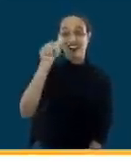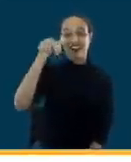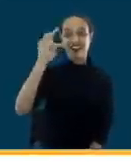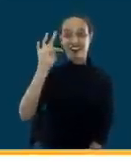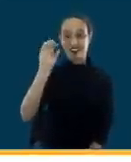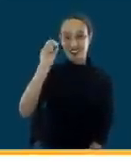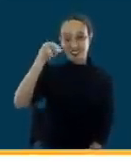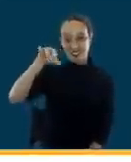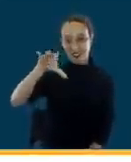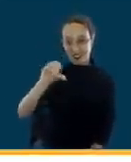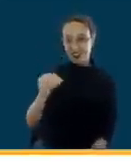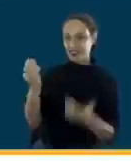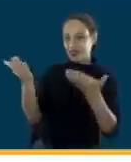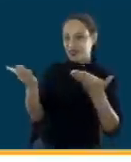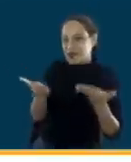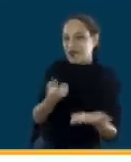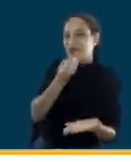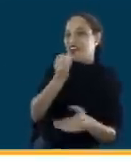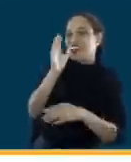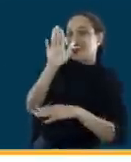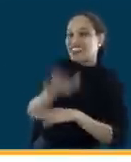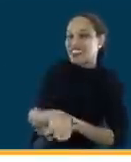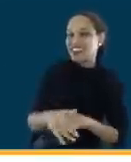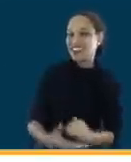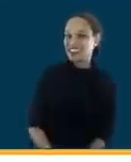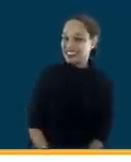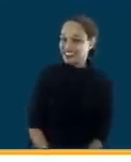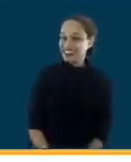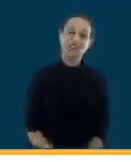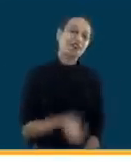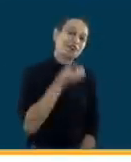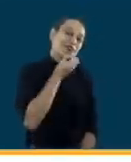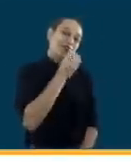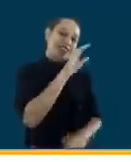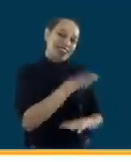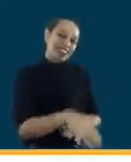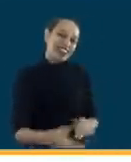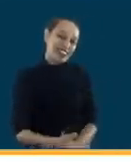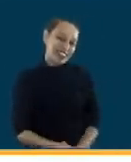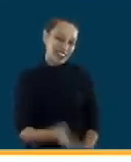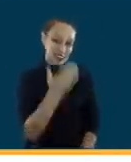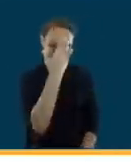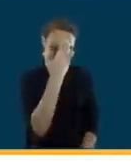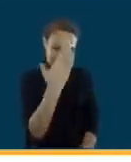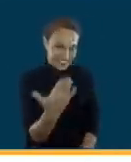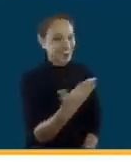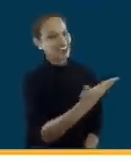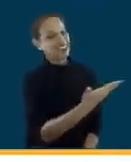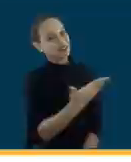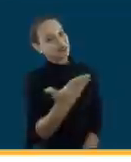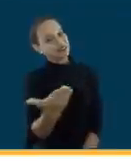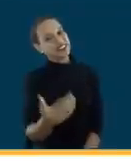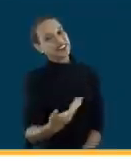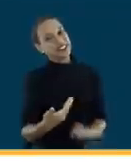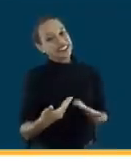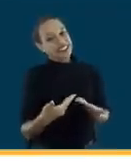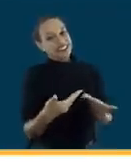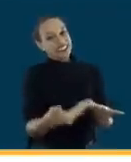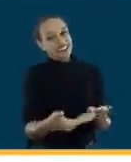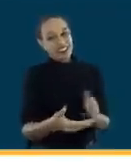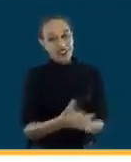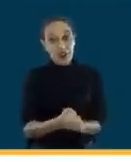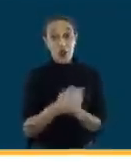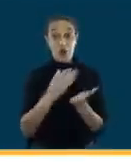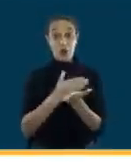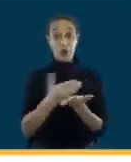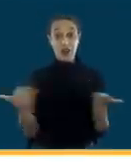presidente. Boa tarde, Aline. Muito obrigado aí pelas suas palavras. Vamos dar início a esse nosso